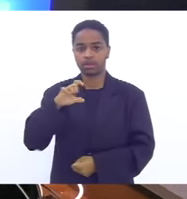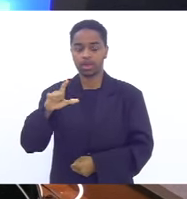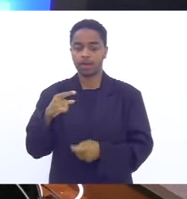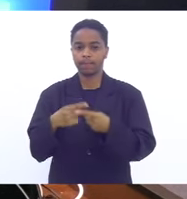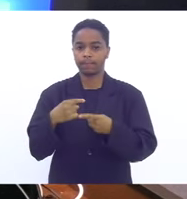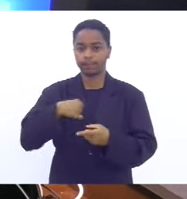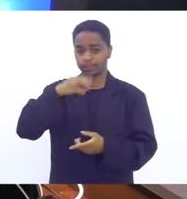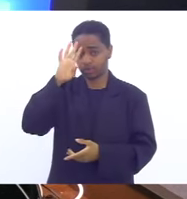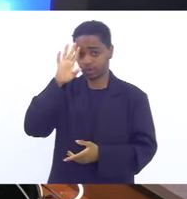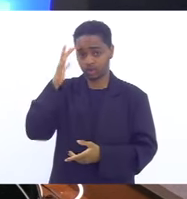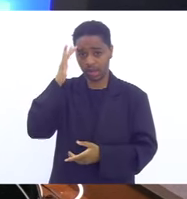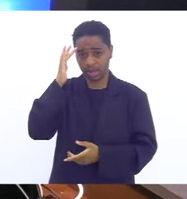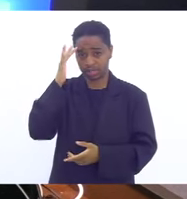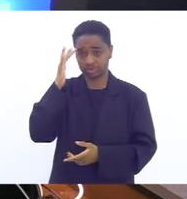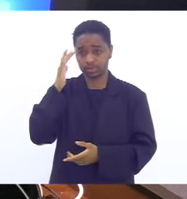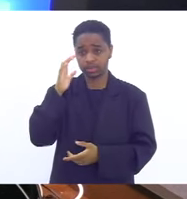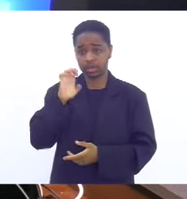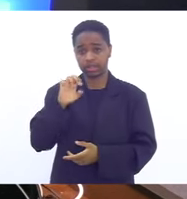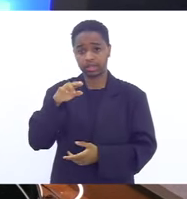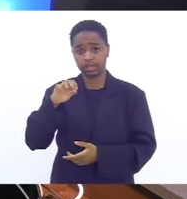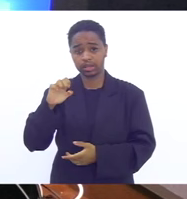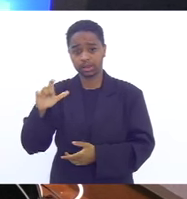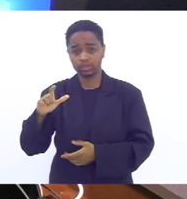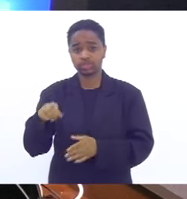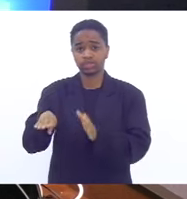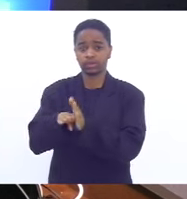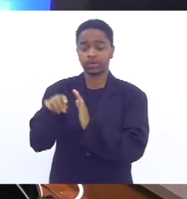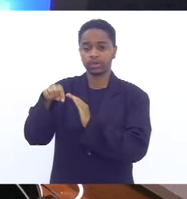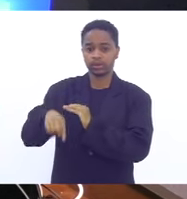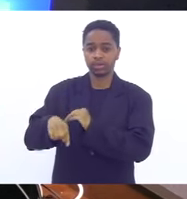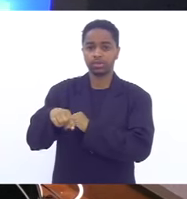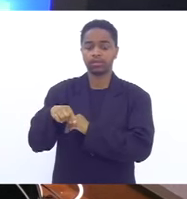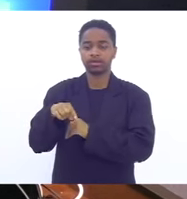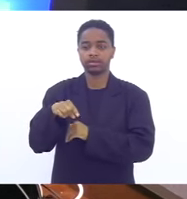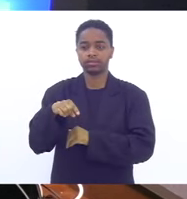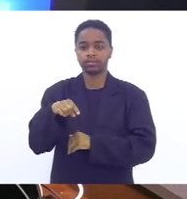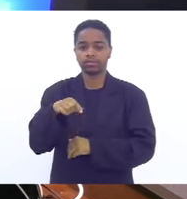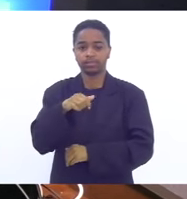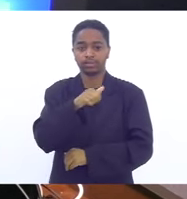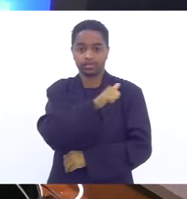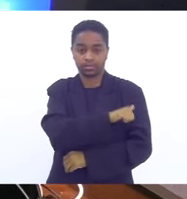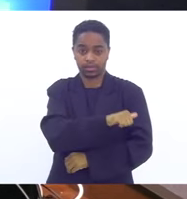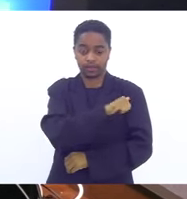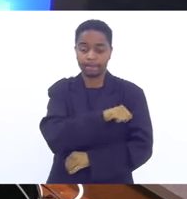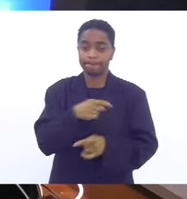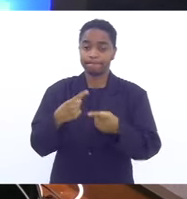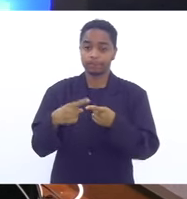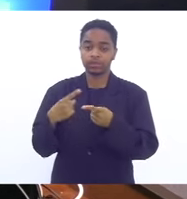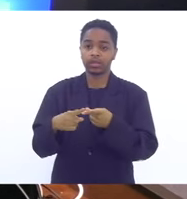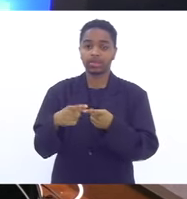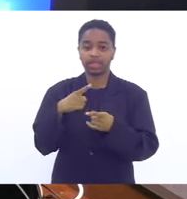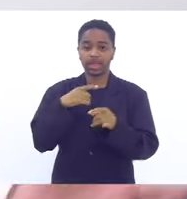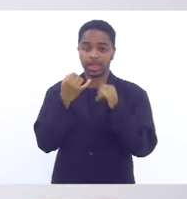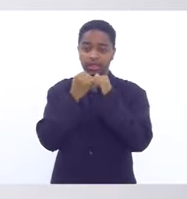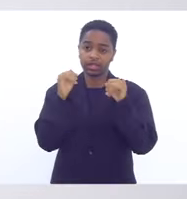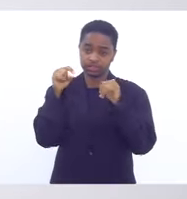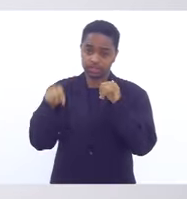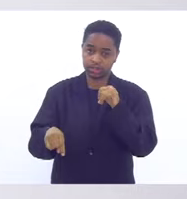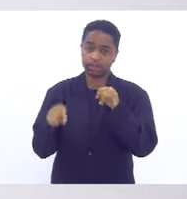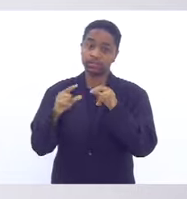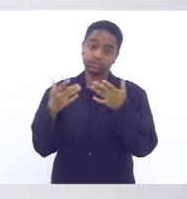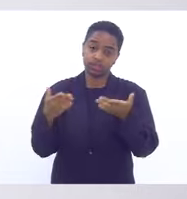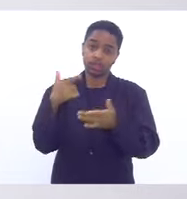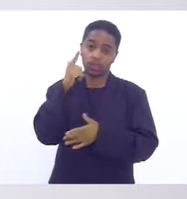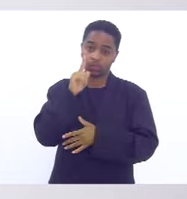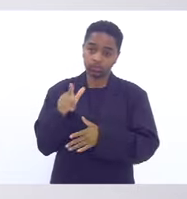veio para o Rio de Janeiro porque a Light presta um serviço melhor, não tem energia aqui, então, com isso, tem capacidade de fazer com que a Enel cresça e arrecada